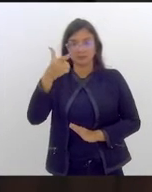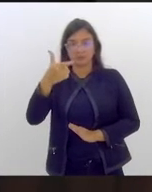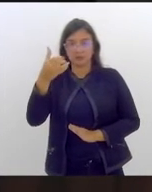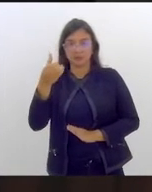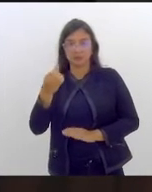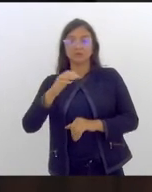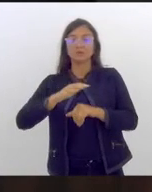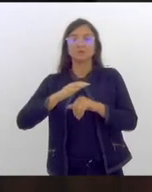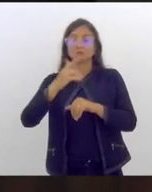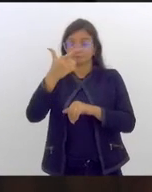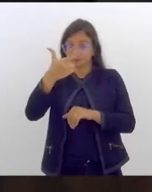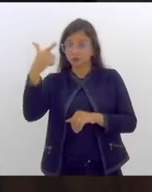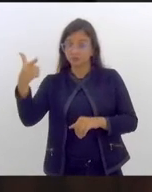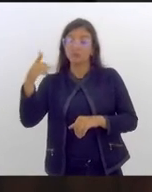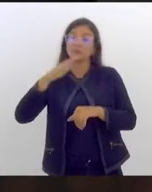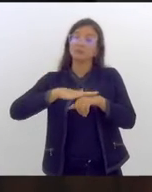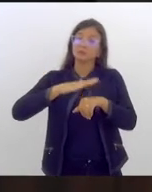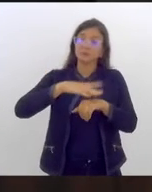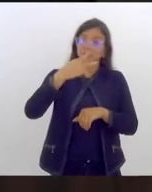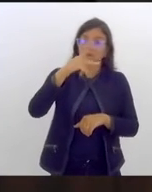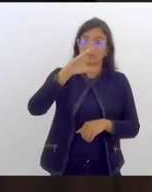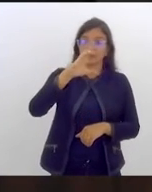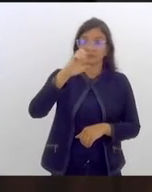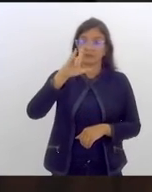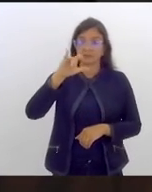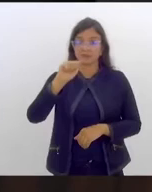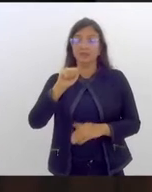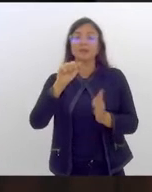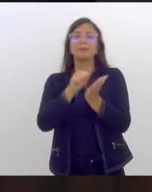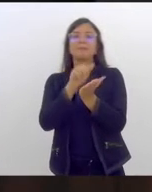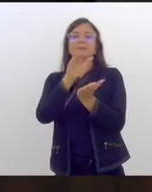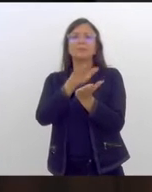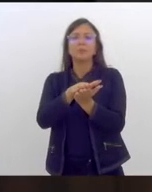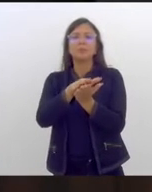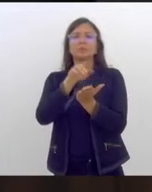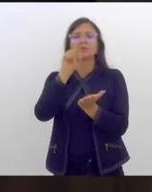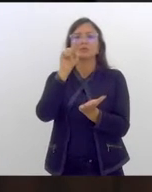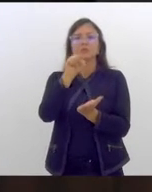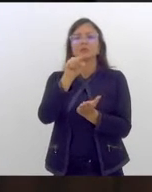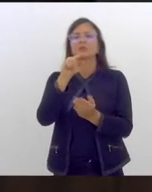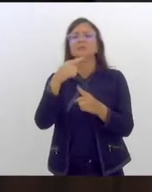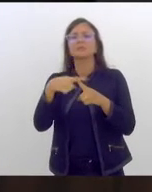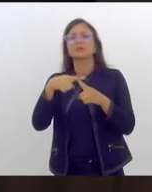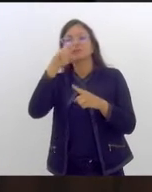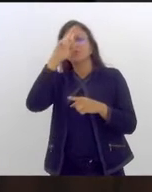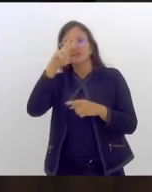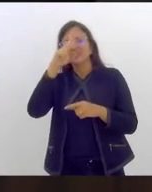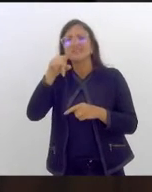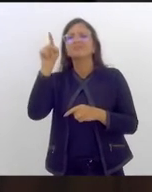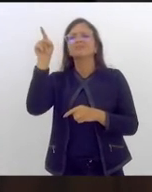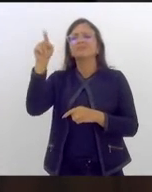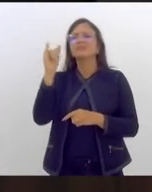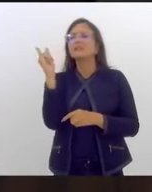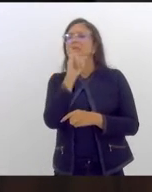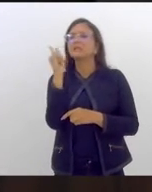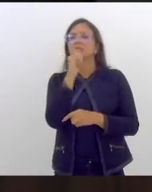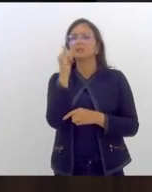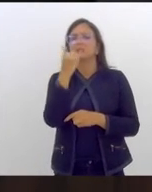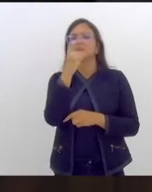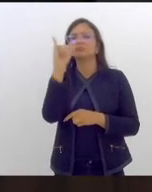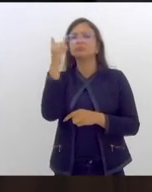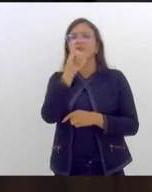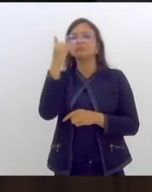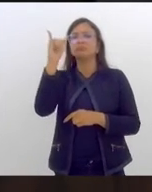que estabelece o pagamento de multa indenizatória na hipótese de falha no fornecimento de energia elétrica e da outras